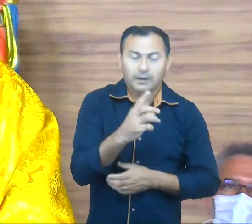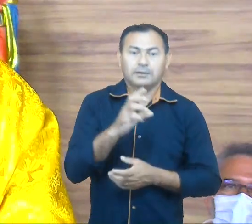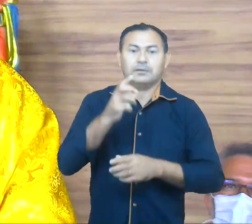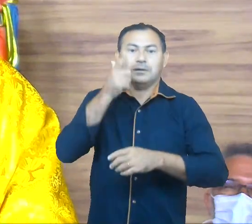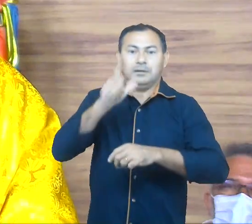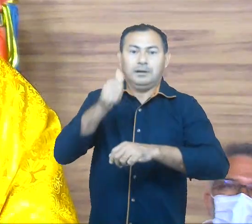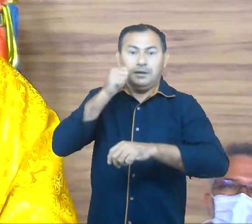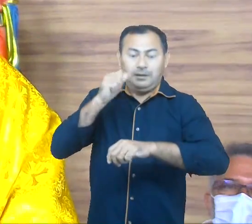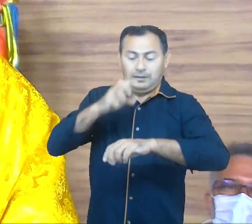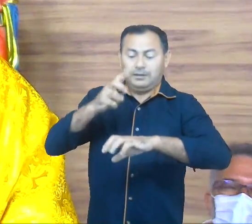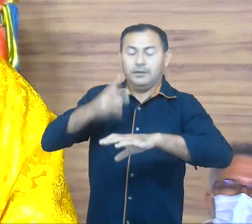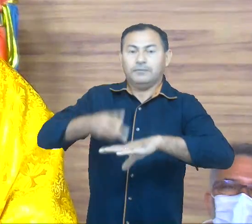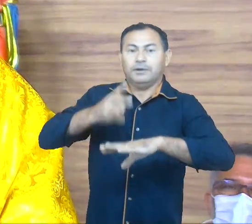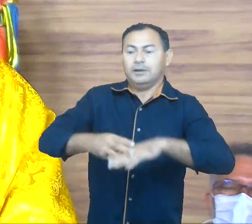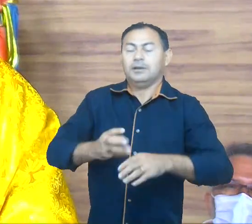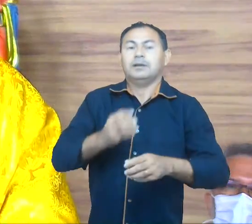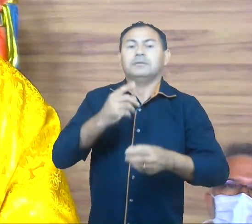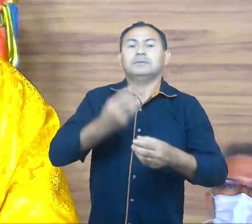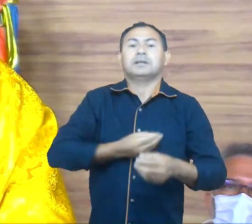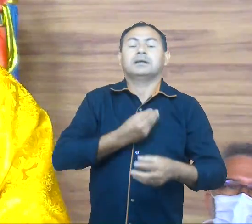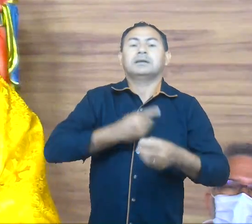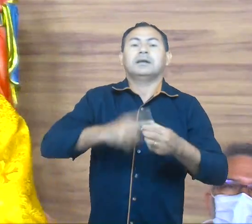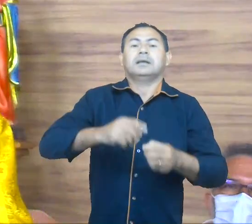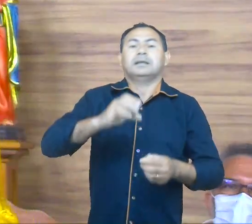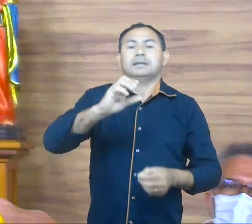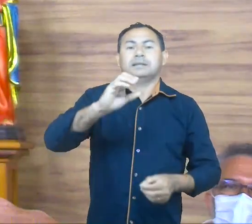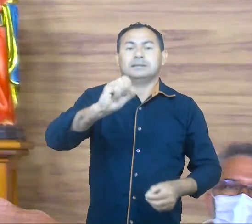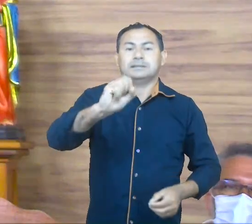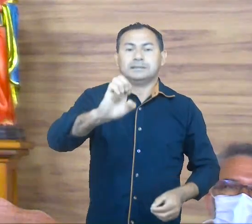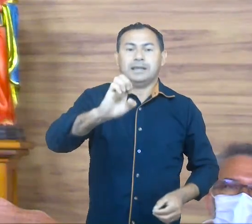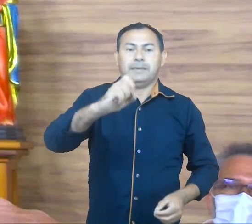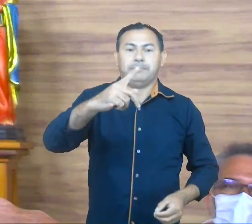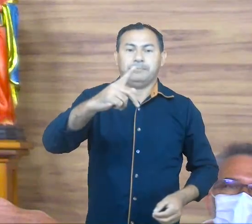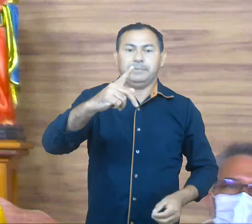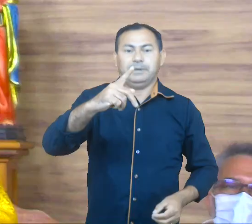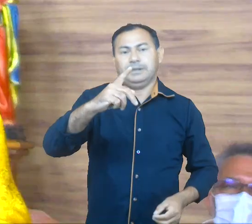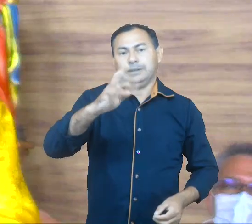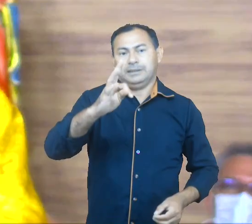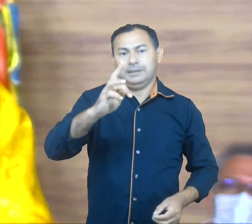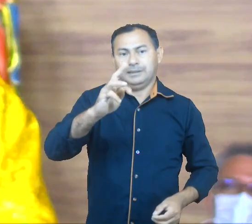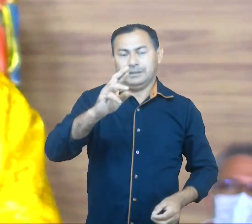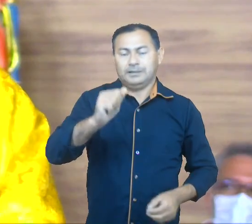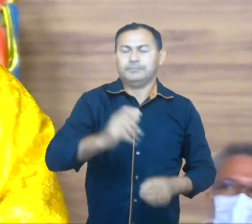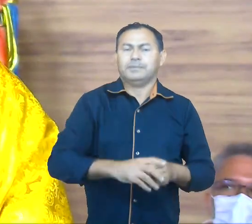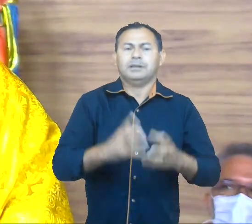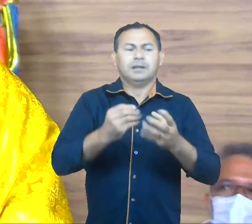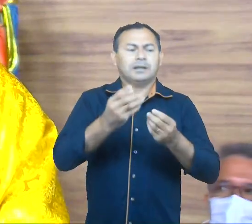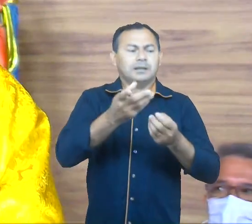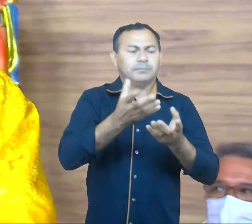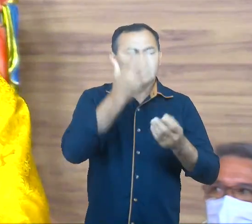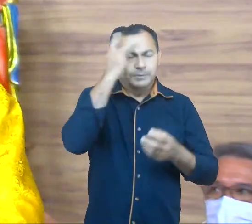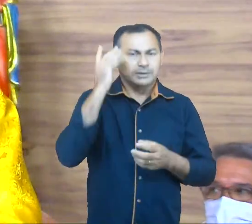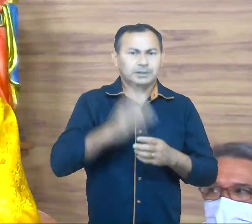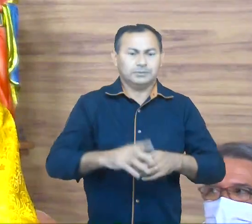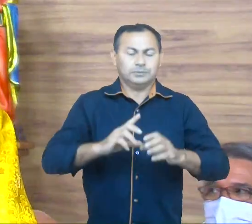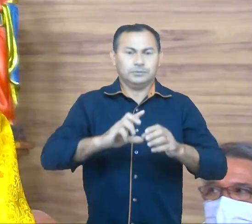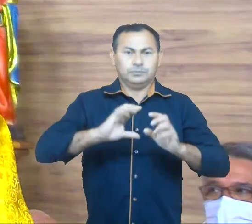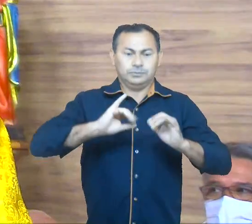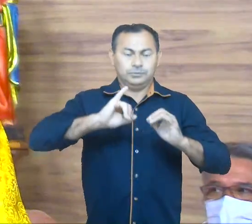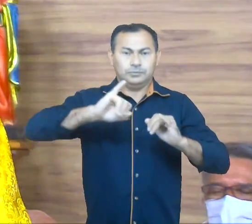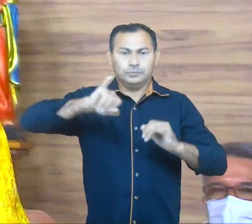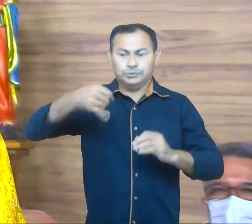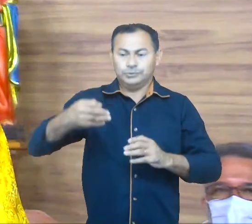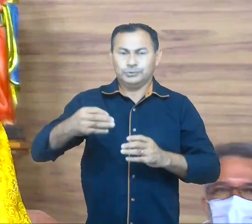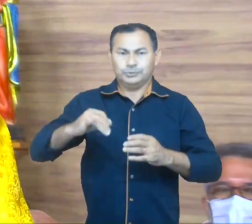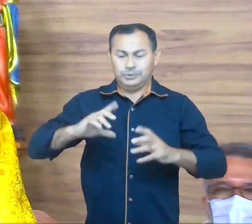que vivia em Serepta. E no tempo de Eliseu, havia muitos leprosos em Israel, contudo, nenhum deles